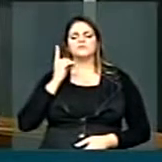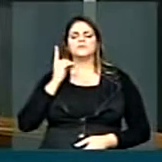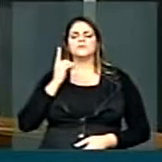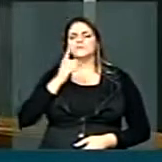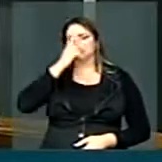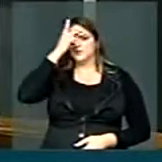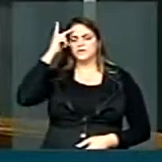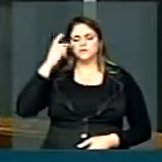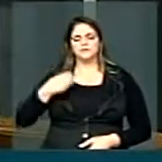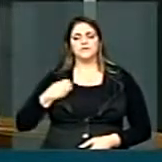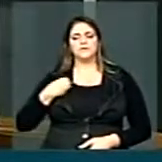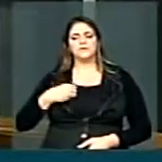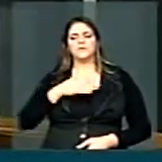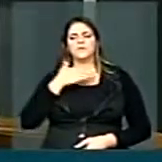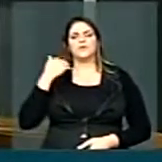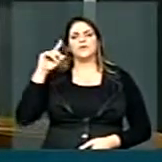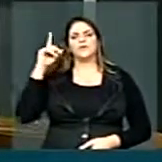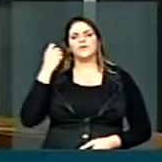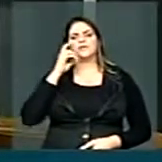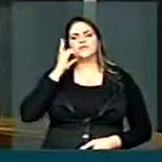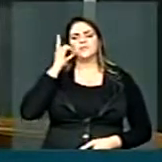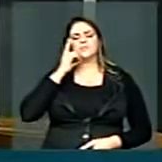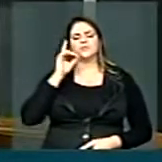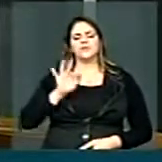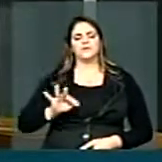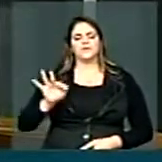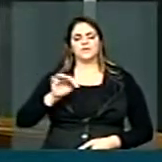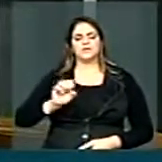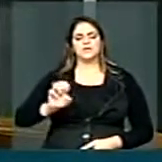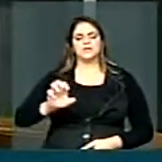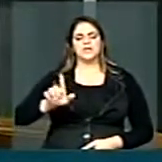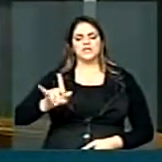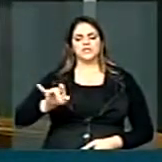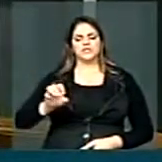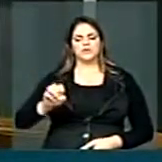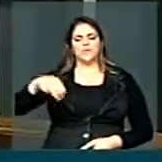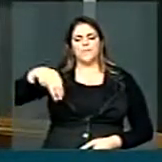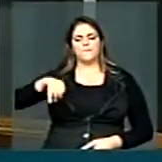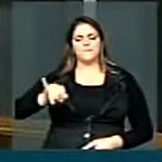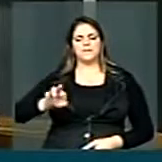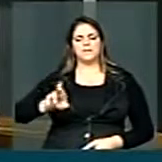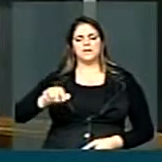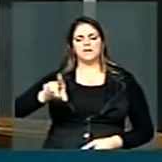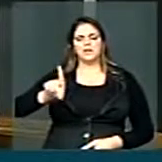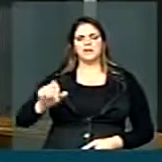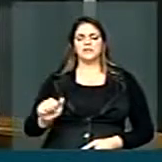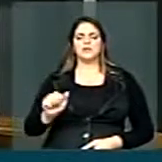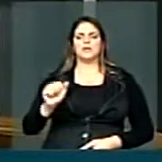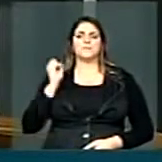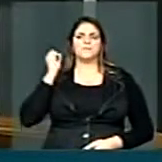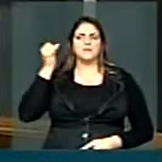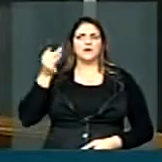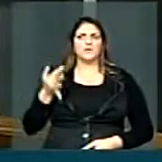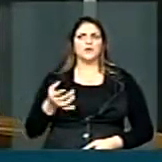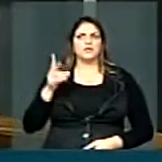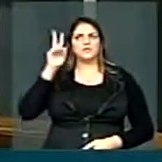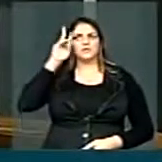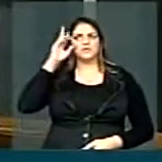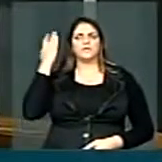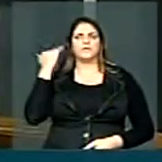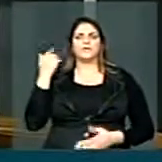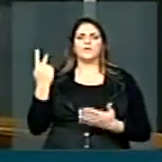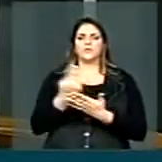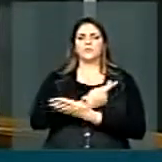Câmara o falecimento do ex-deputado federal Sérgio Miranda, ocorrido na madrugada desta segunda-feira em Brasília, vítima